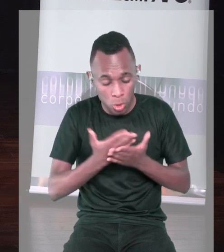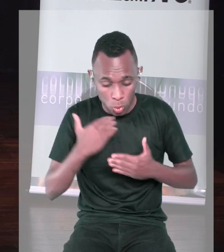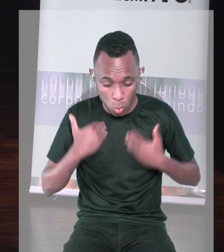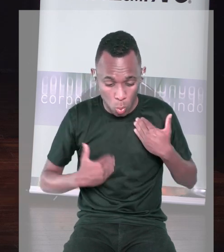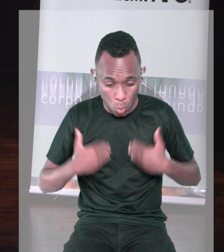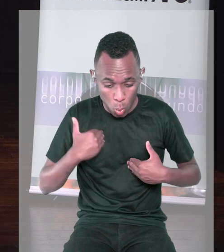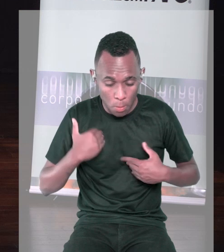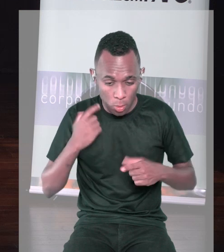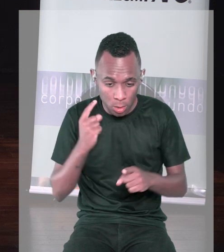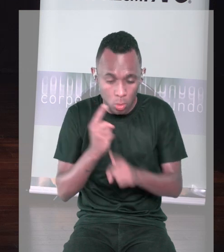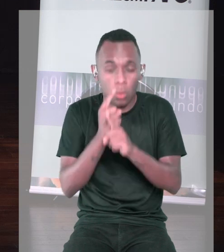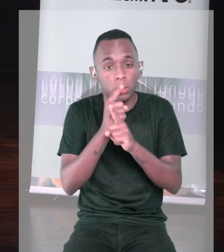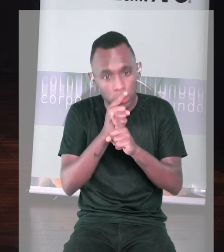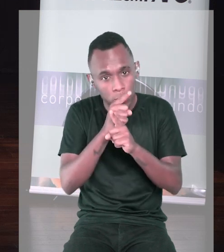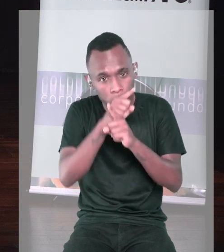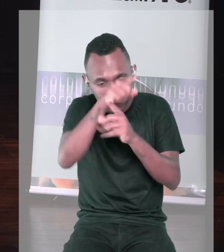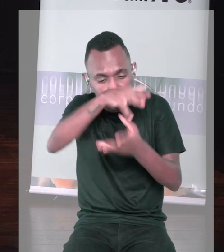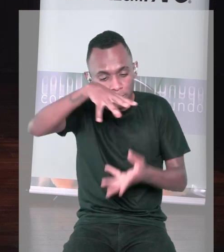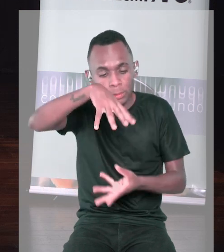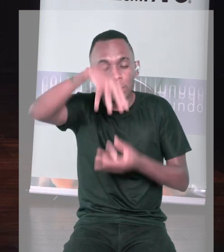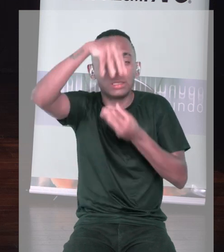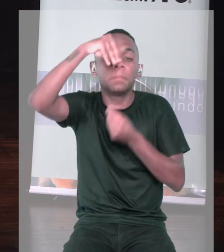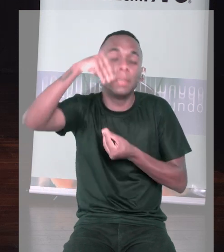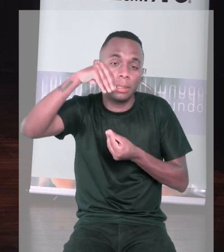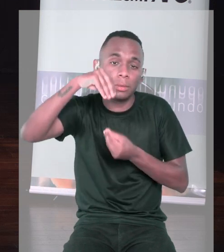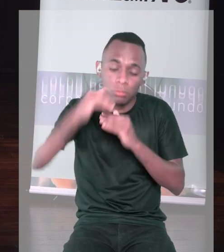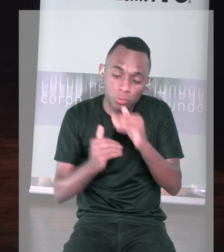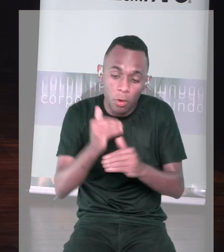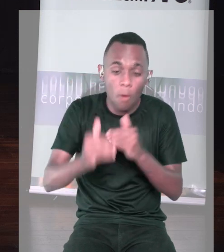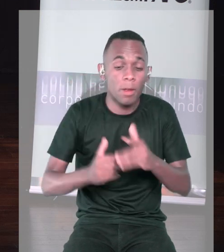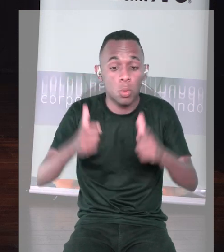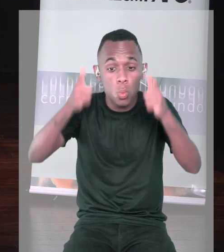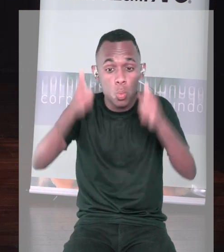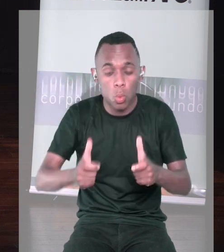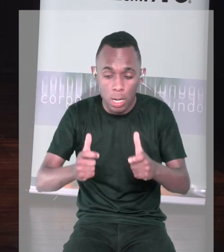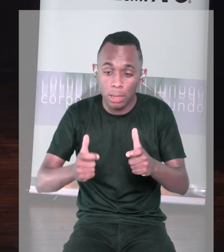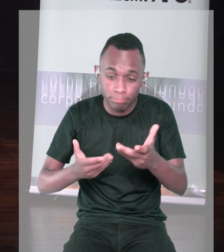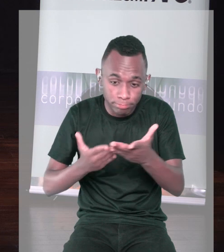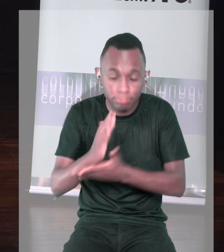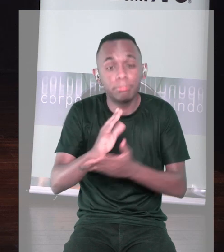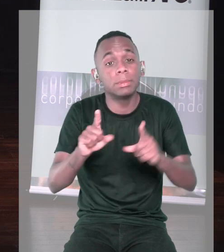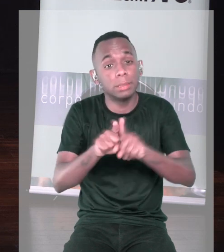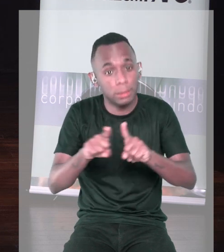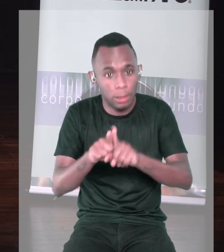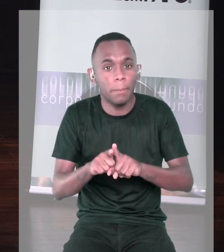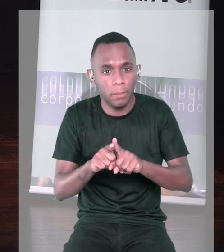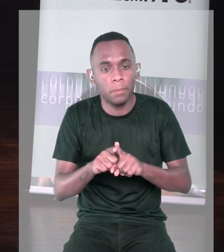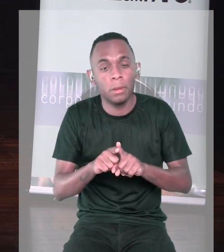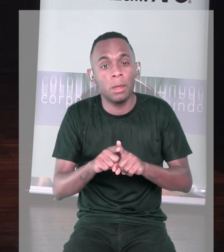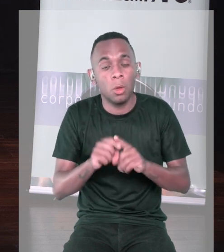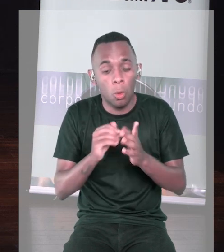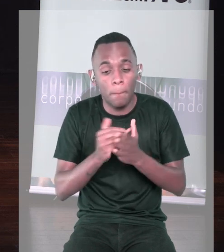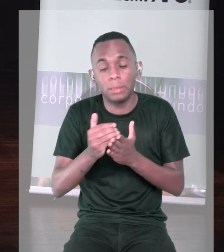Acha o corpo, envolve o espírito, conquista um espaço que pode começar como